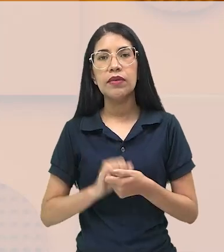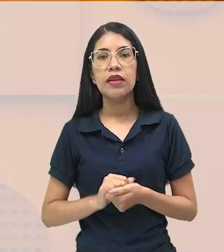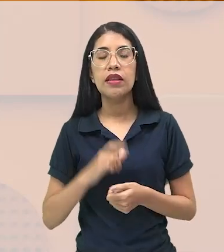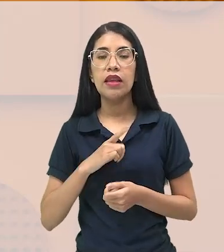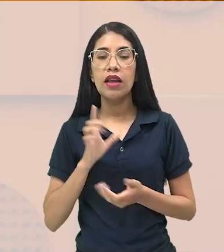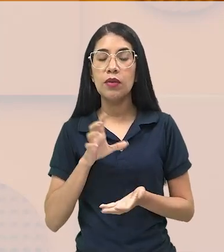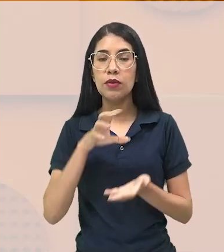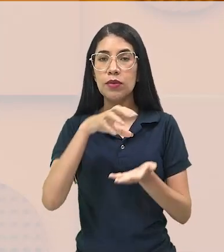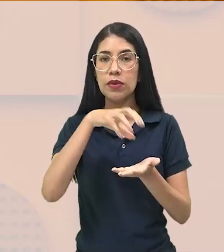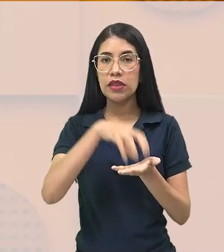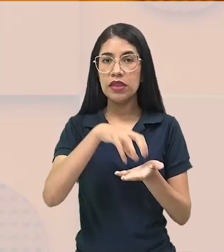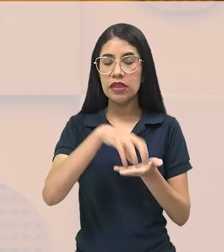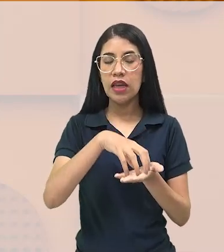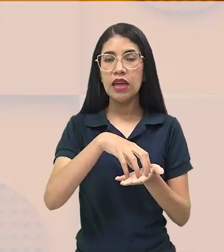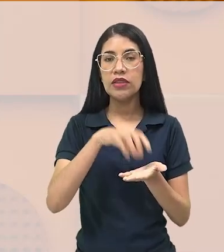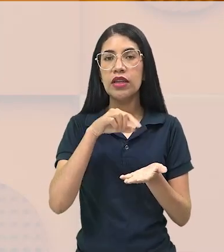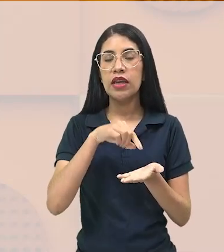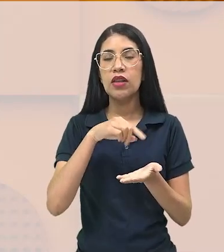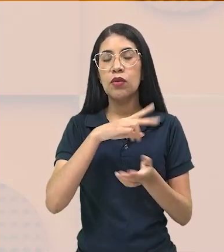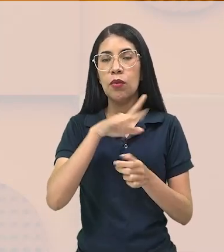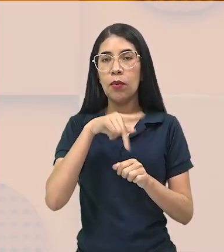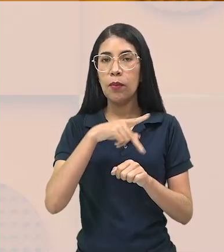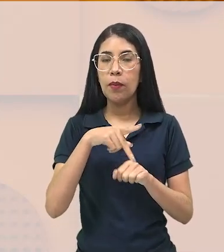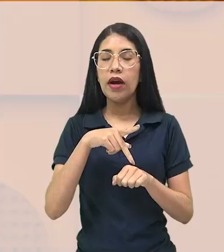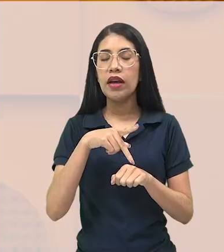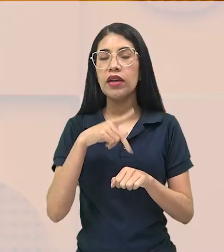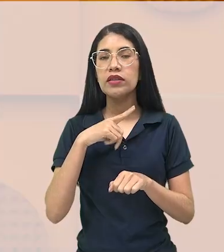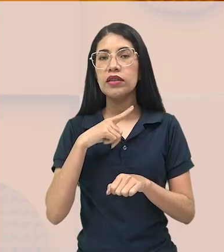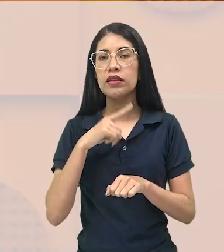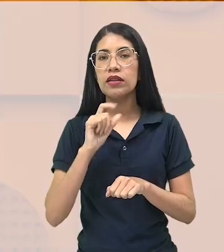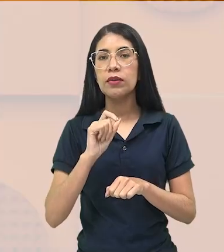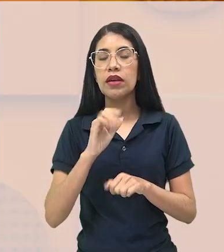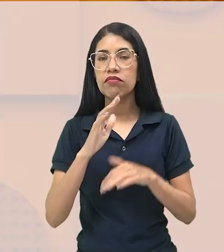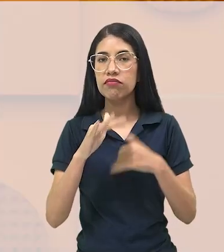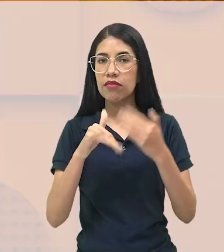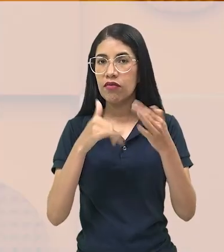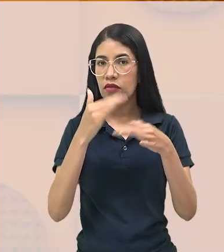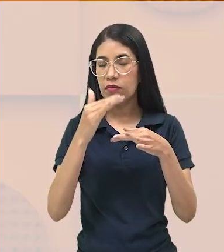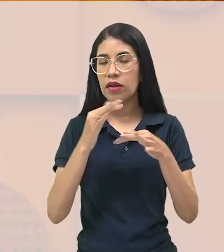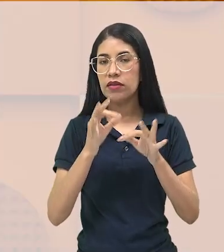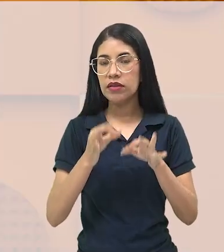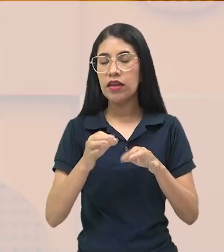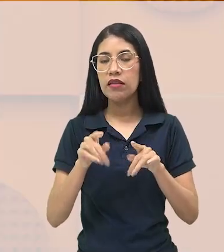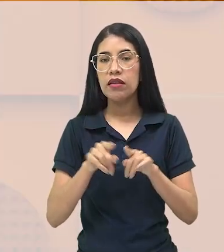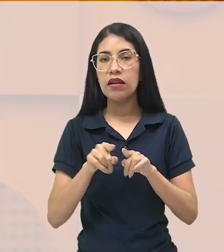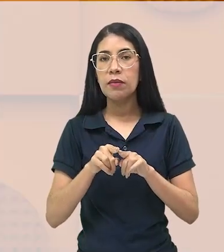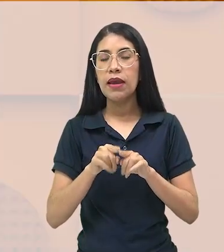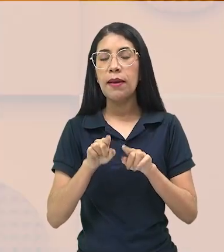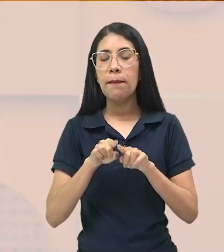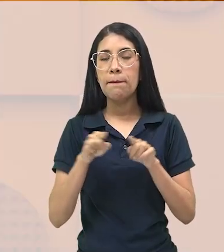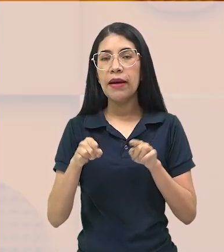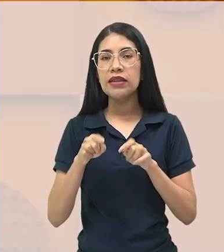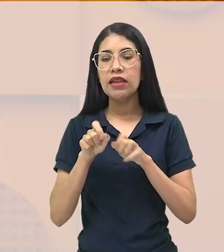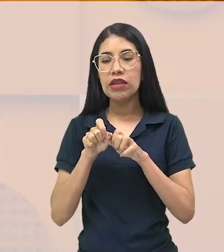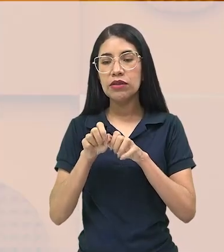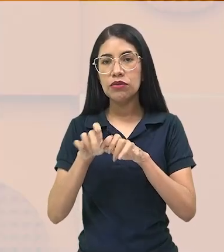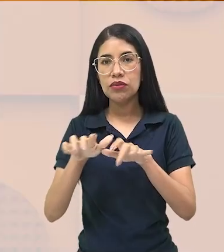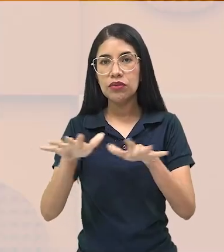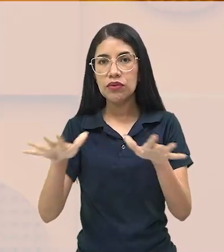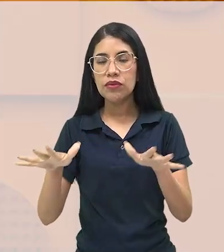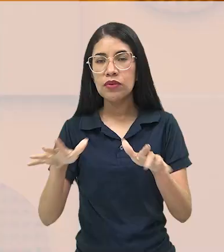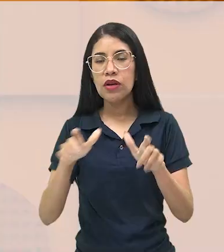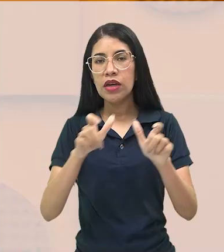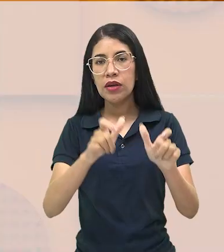têm sede normalmente em um país desenvolvido e ela acaba abrindo filiais